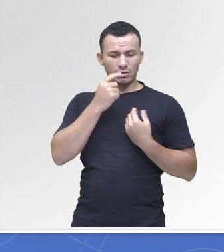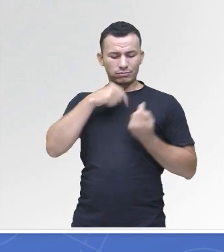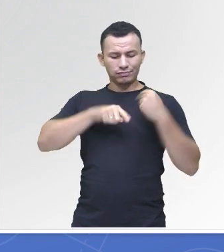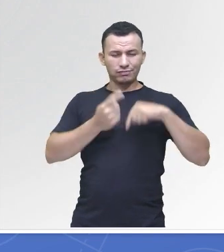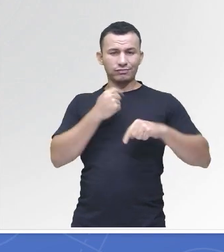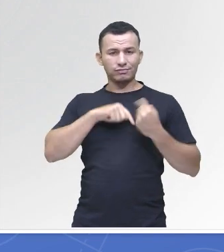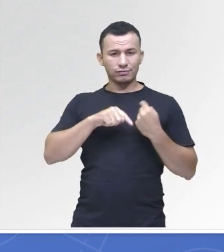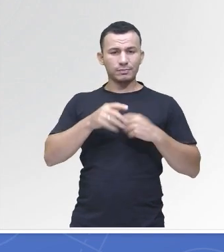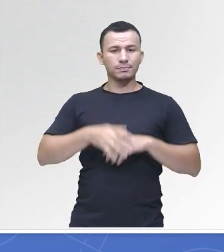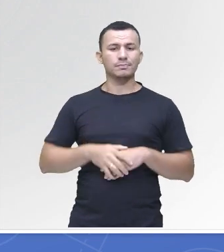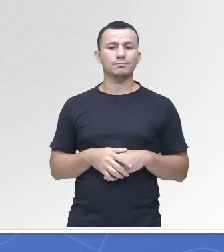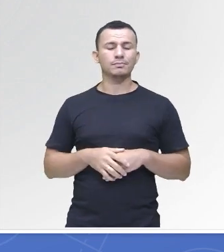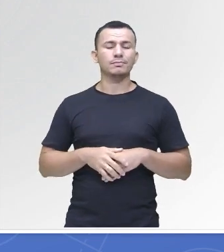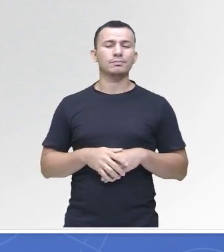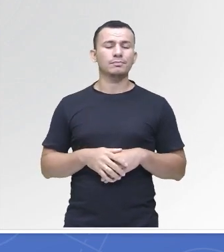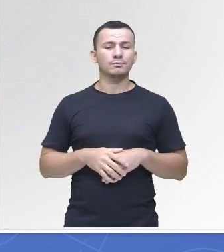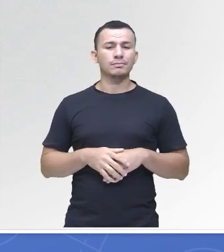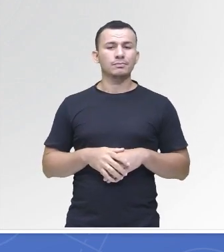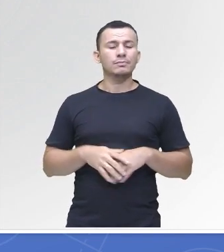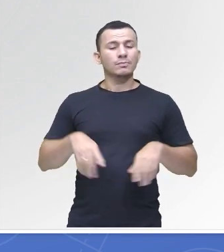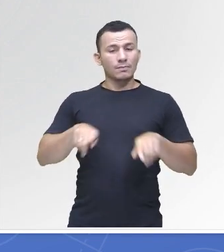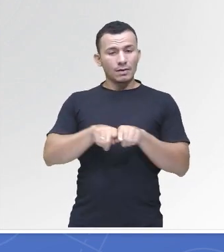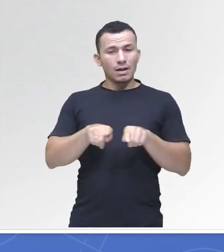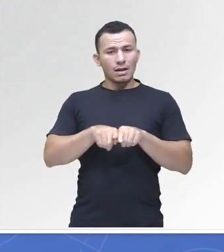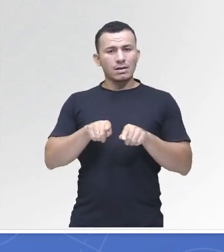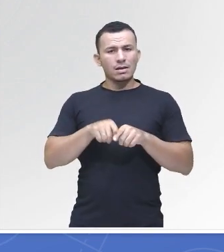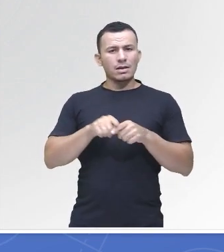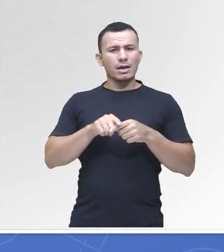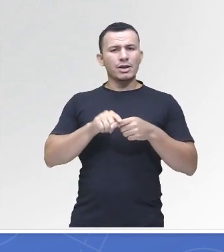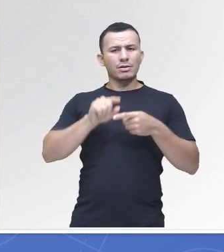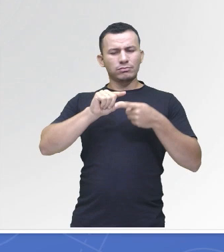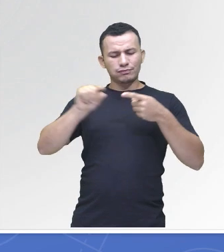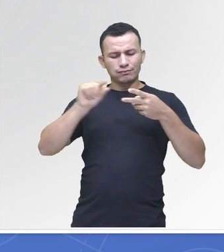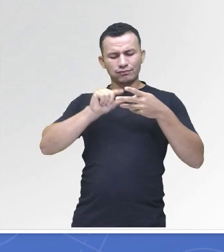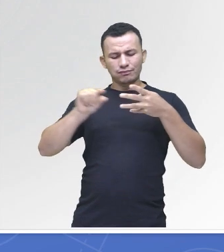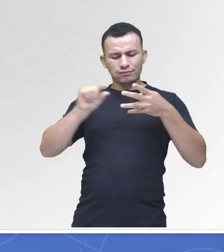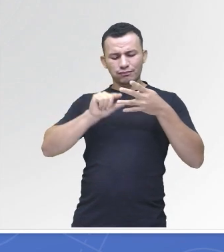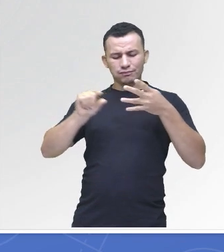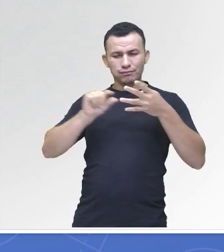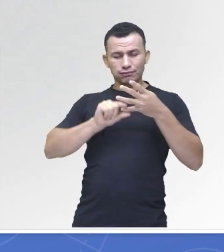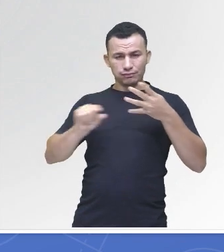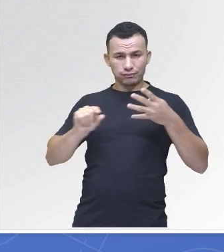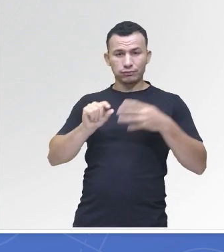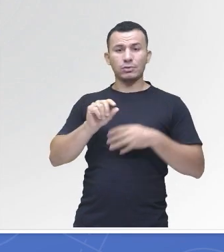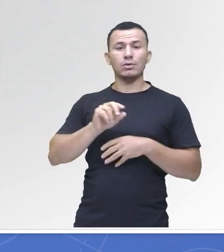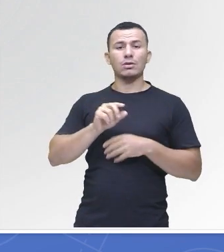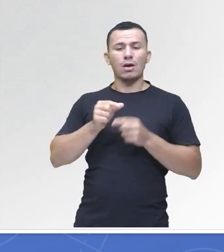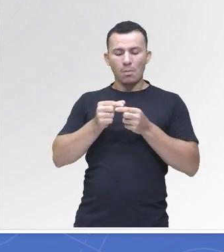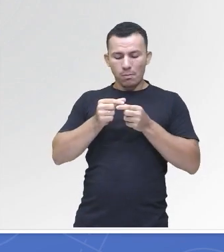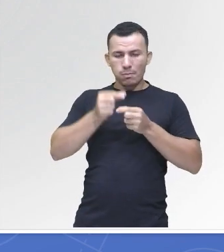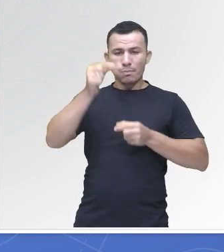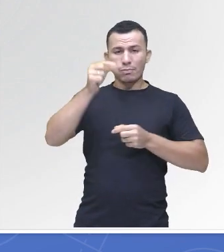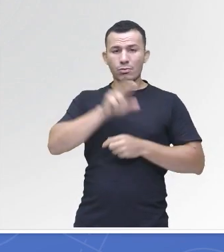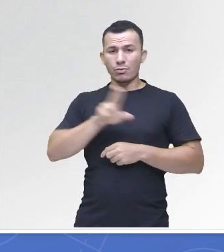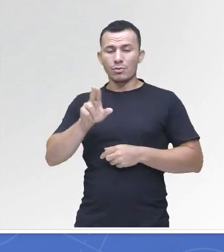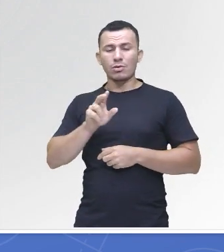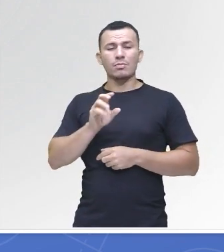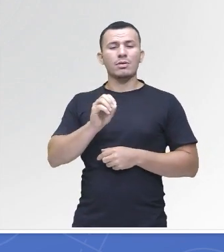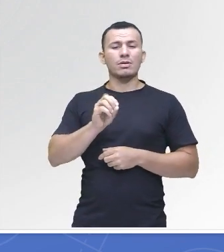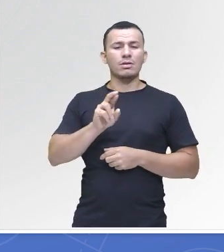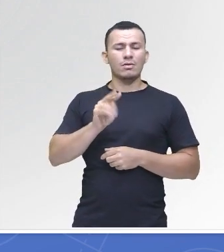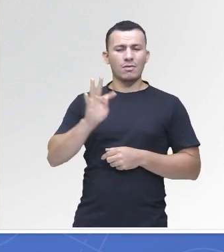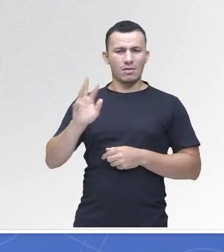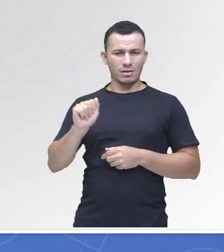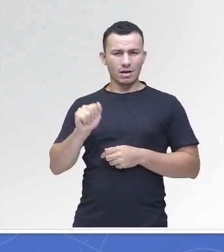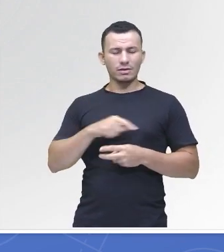ser irrigado. Aqui a gente tem várias artérias, a aorta, que é a maior delas, tá? Aqui a